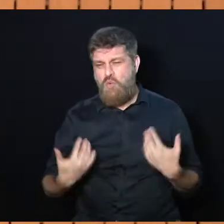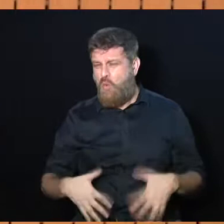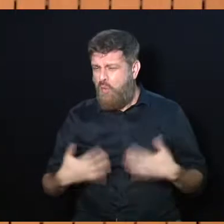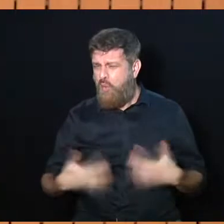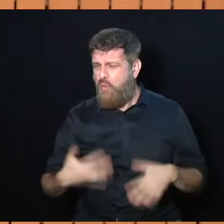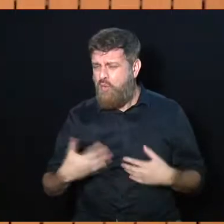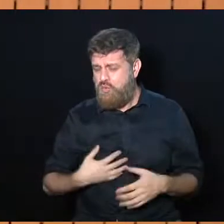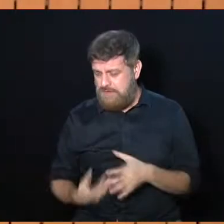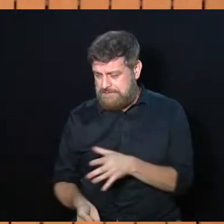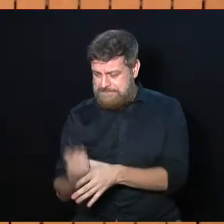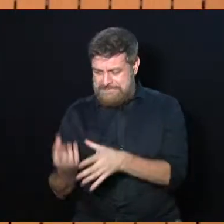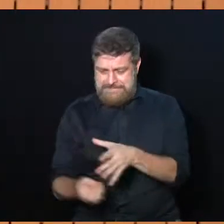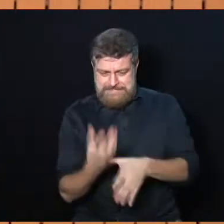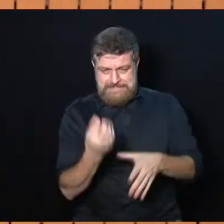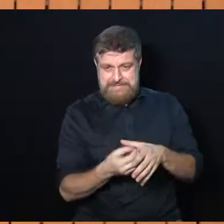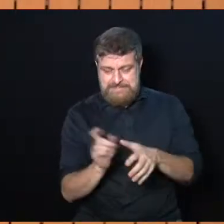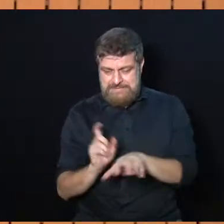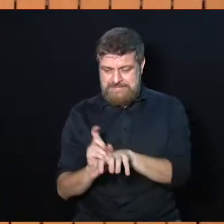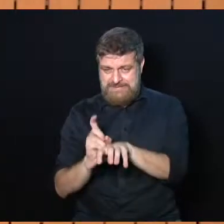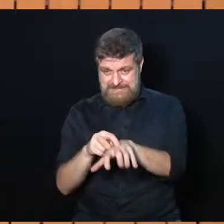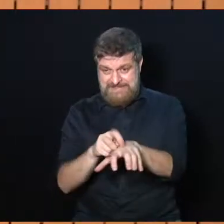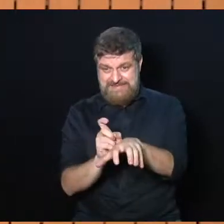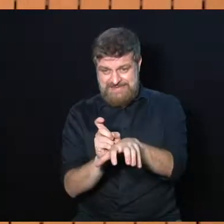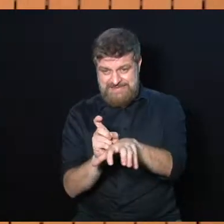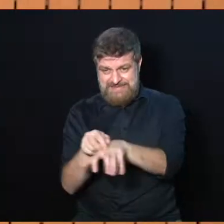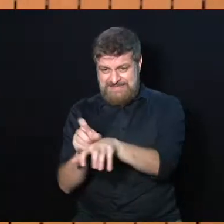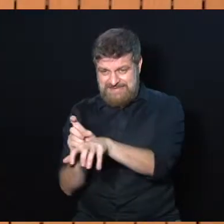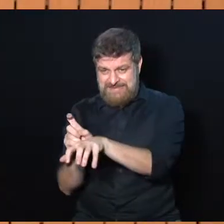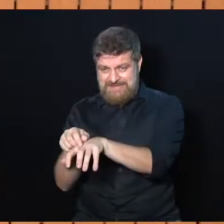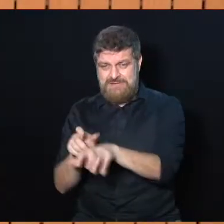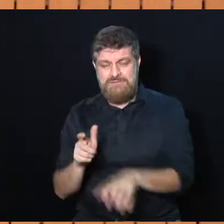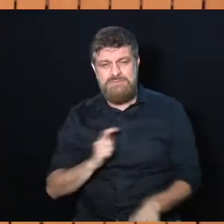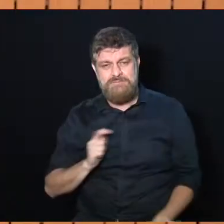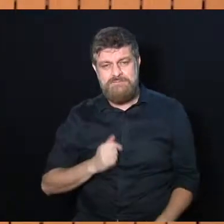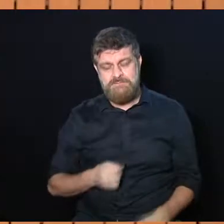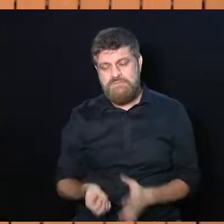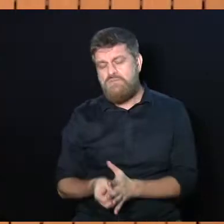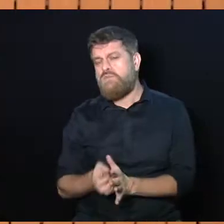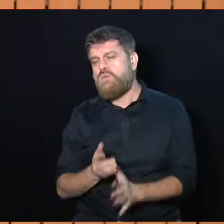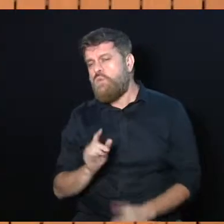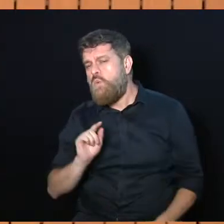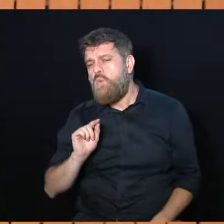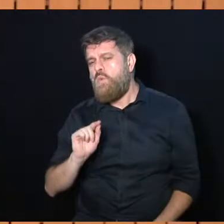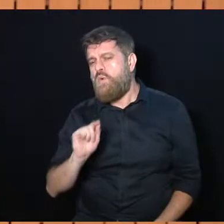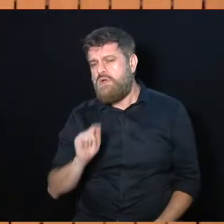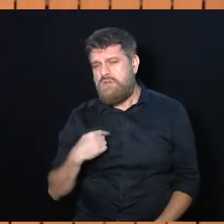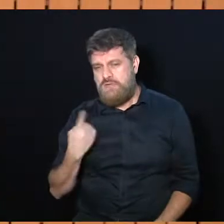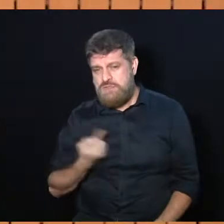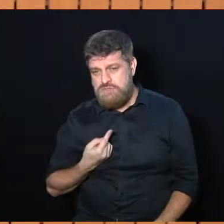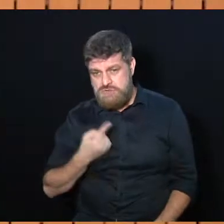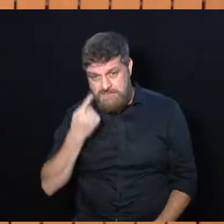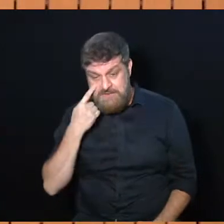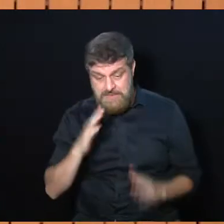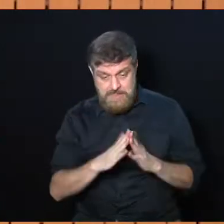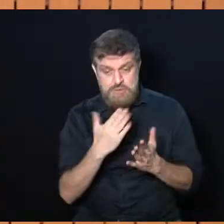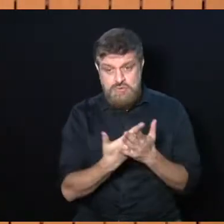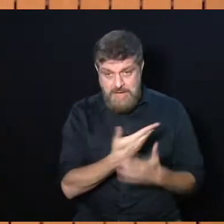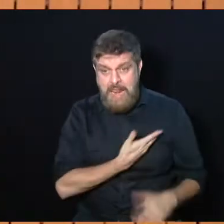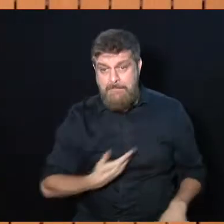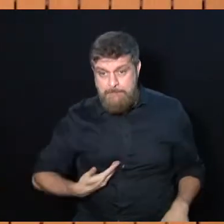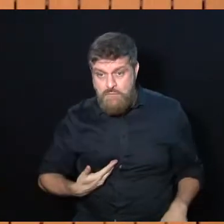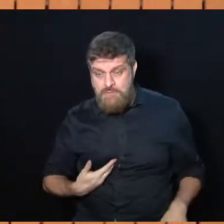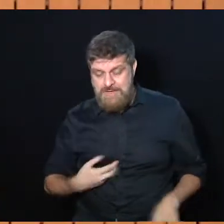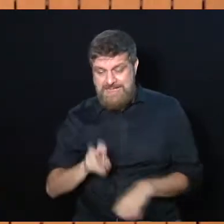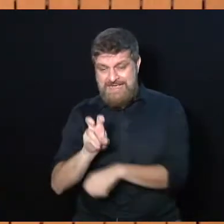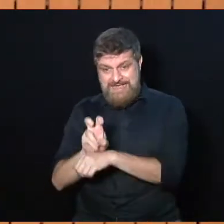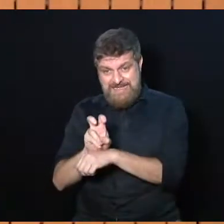o aparecimento e os acidentes escorpiônicos. Muitas vezes essas questões aparecem dentro das escolas públicas, dentro das